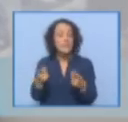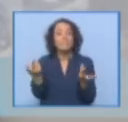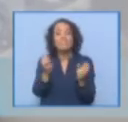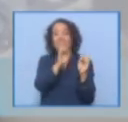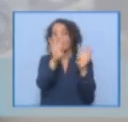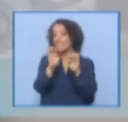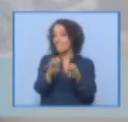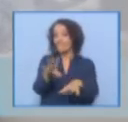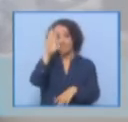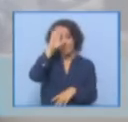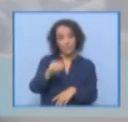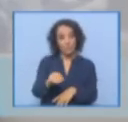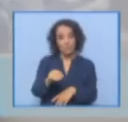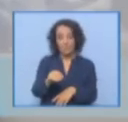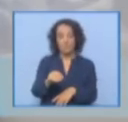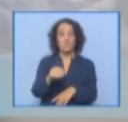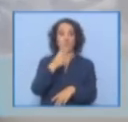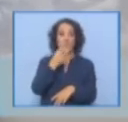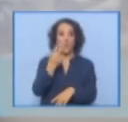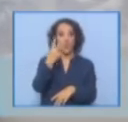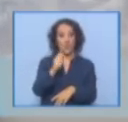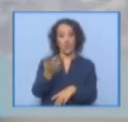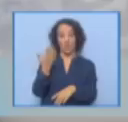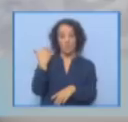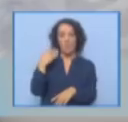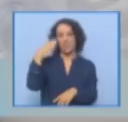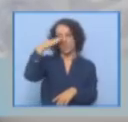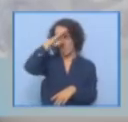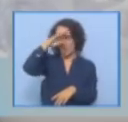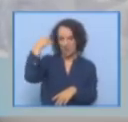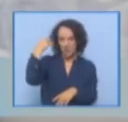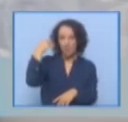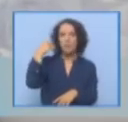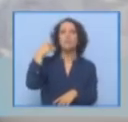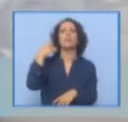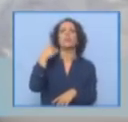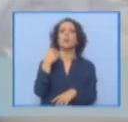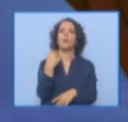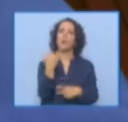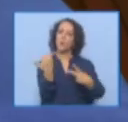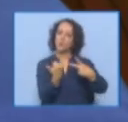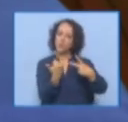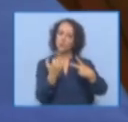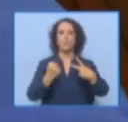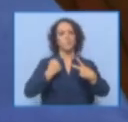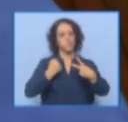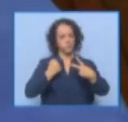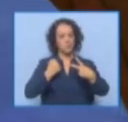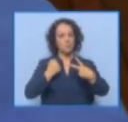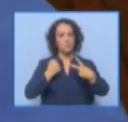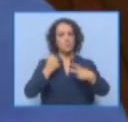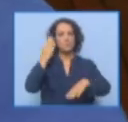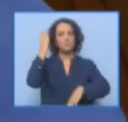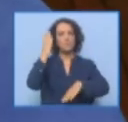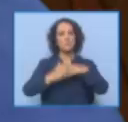não sabemos de facto, mas a verdade é que se há 2 meses Jair Bolsonaro já estava numa segunda posição, bastante forte, houve uma transição de votação